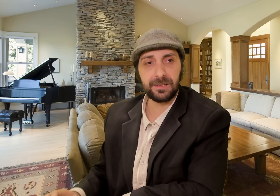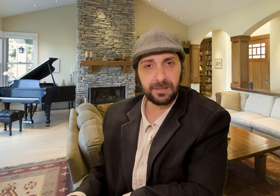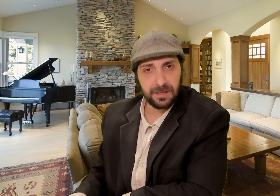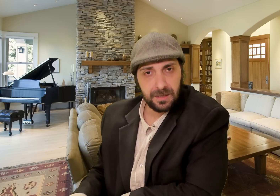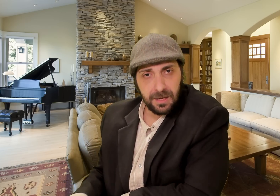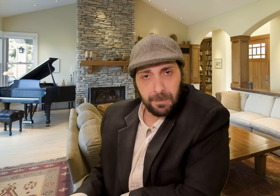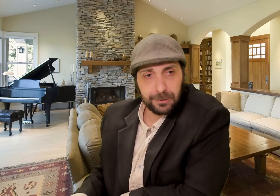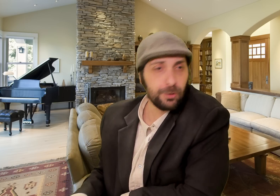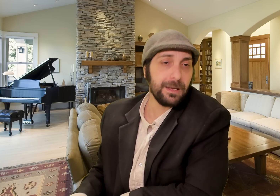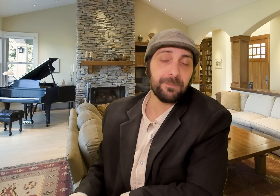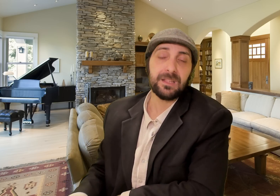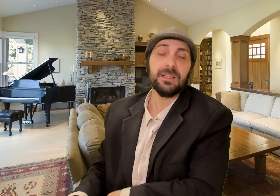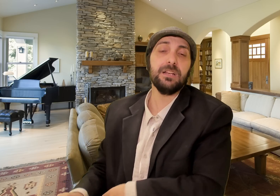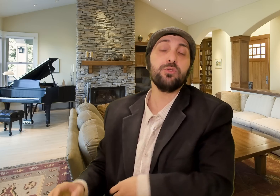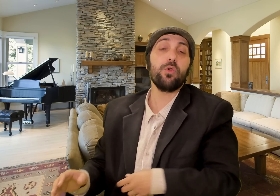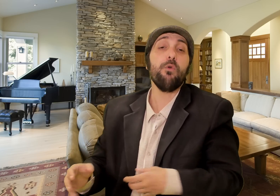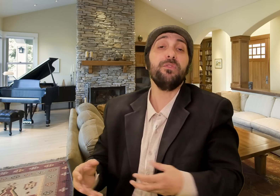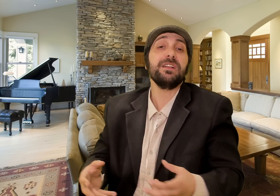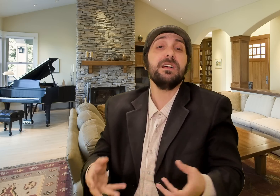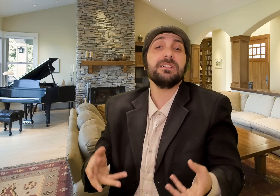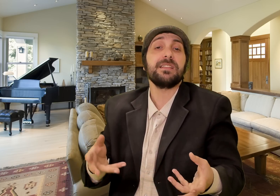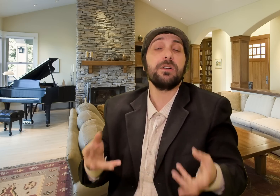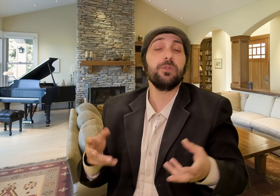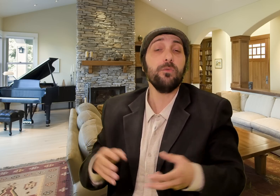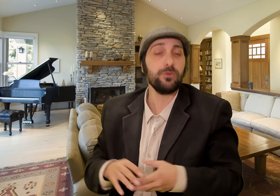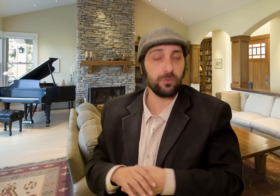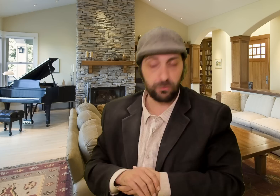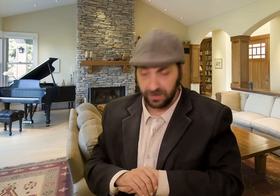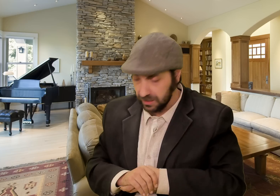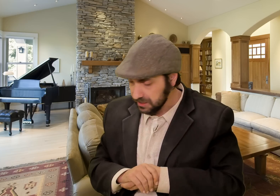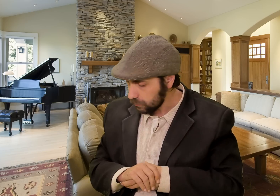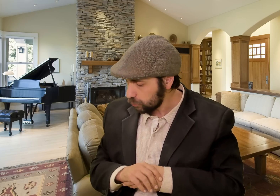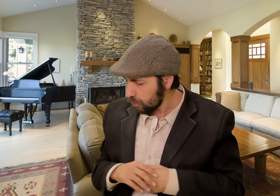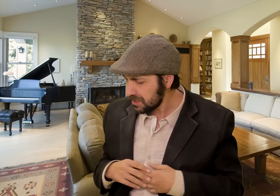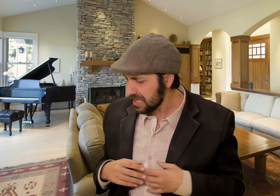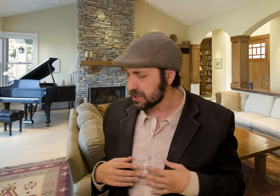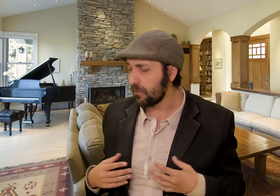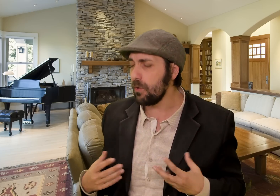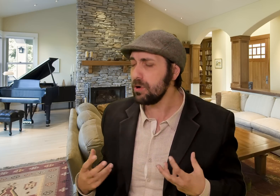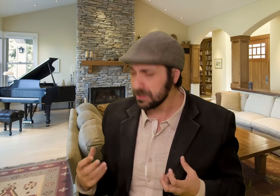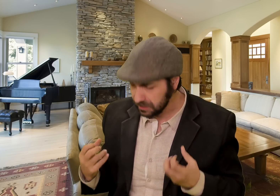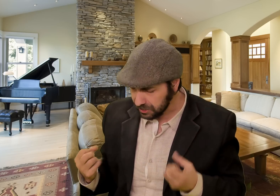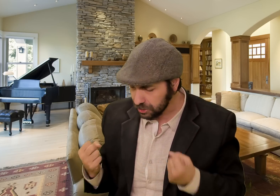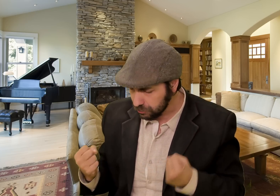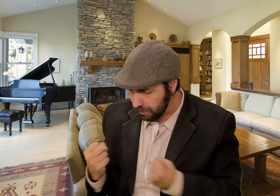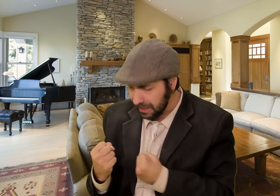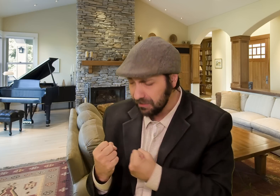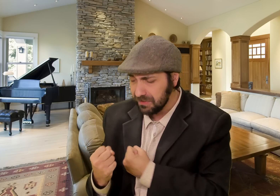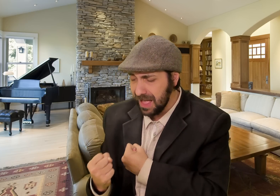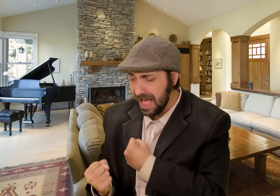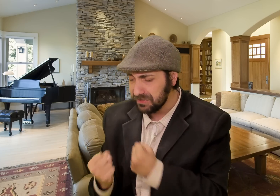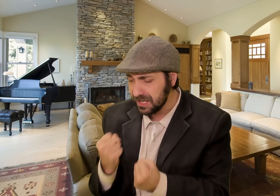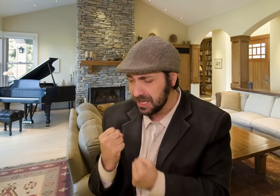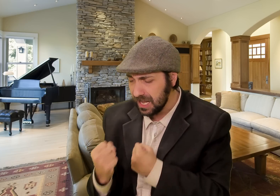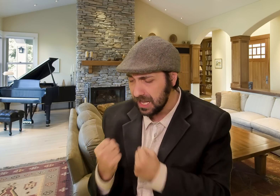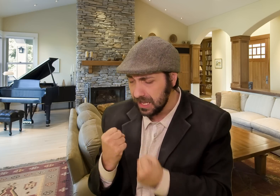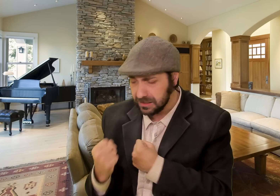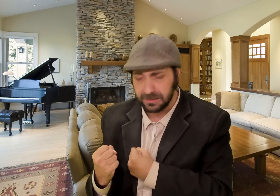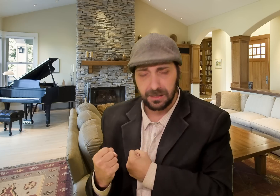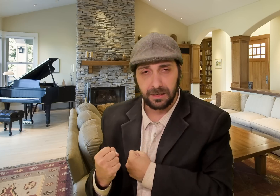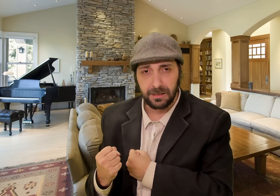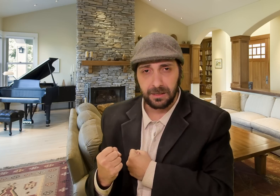rapaz mas tudo bem ele jurou Vingança jurou Vingança com todas as forças de suar